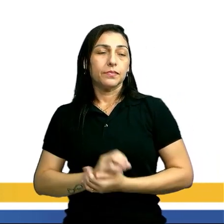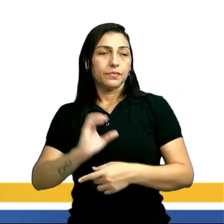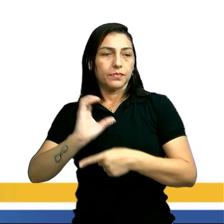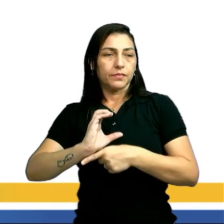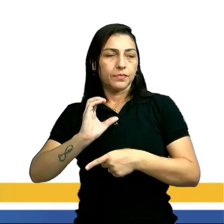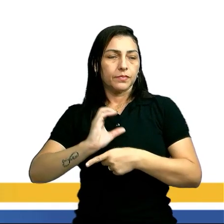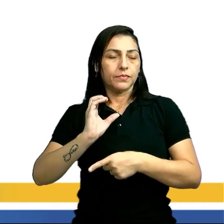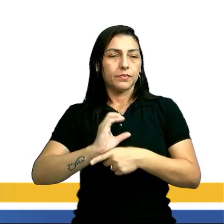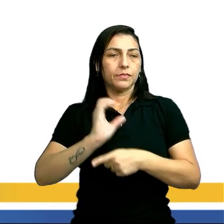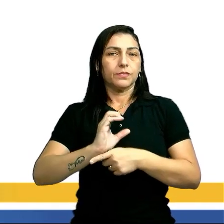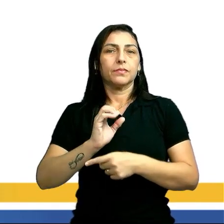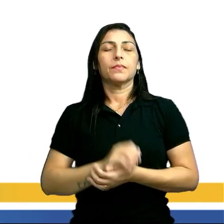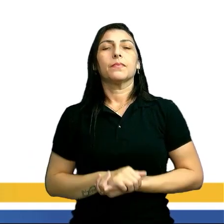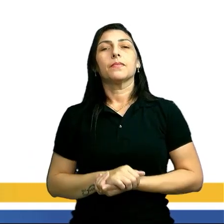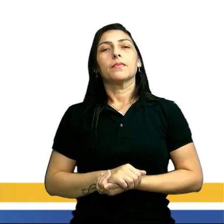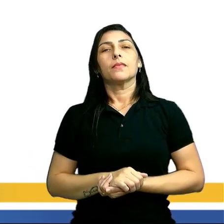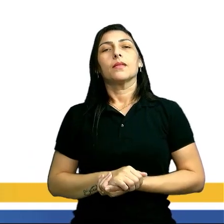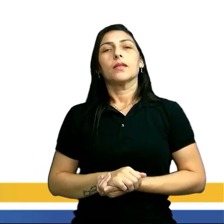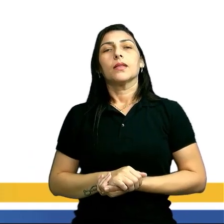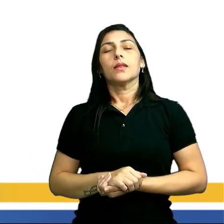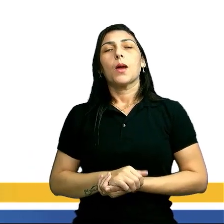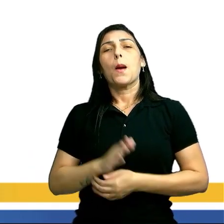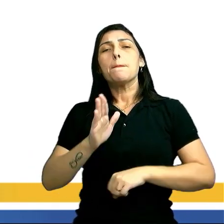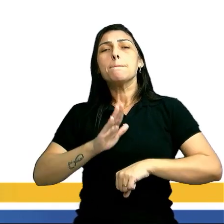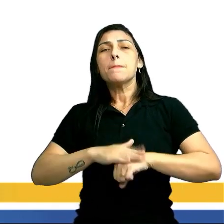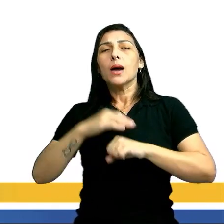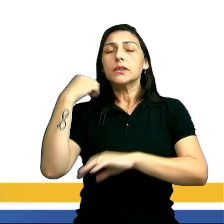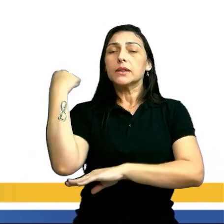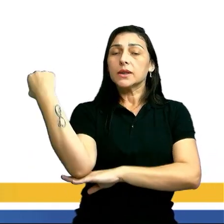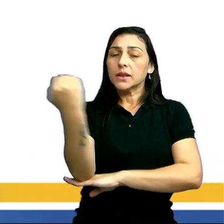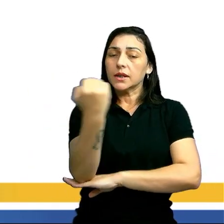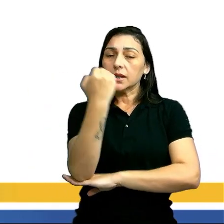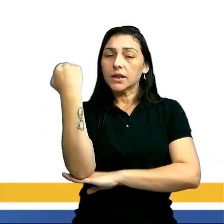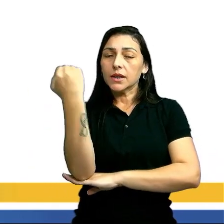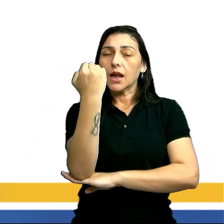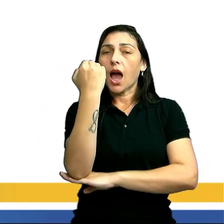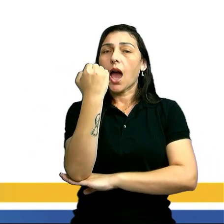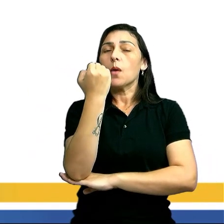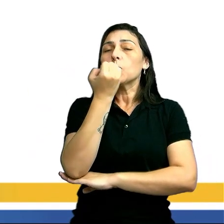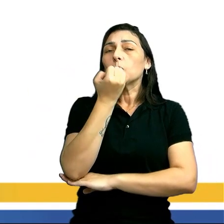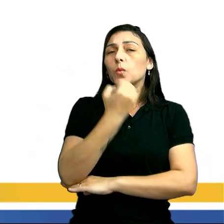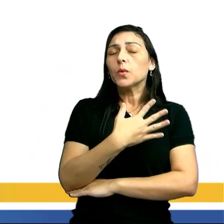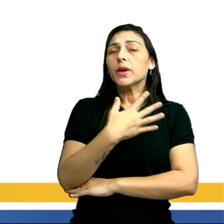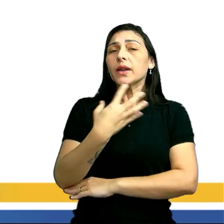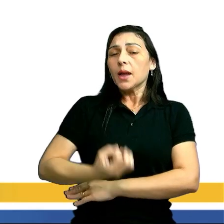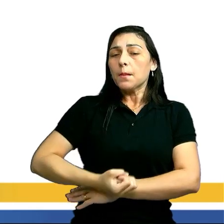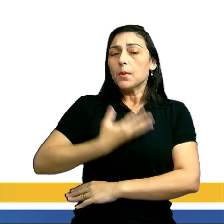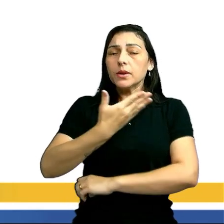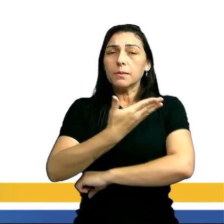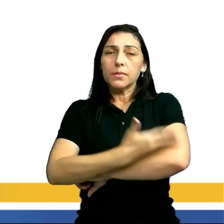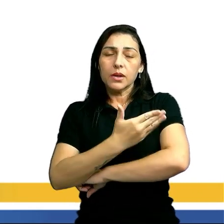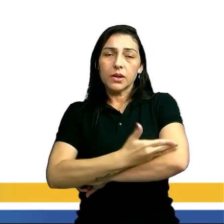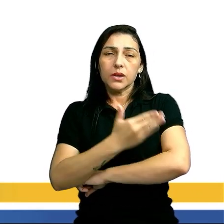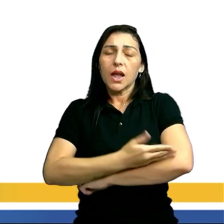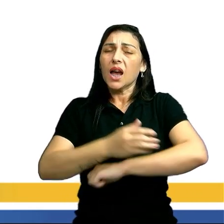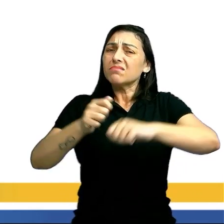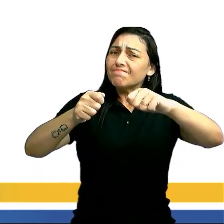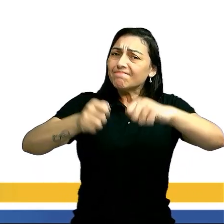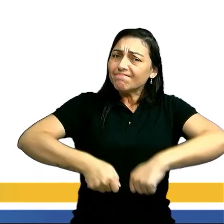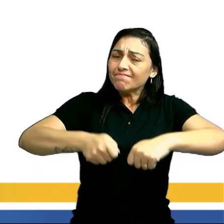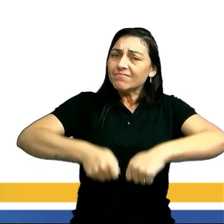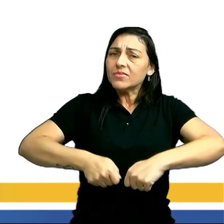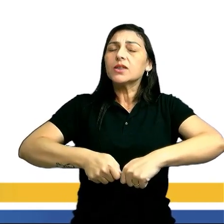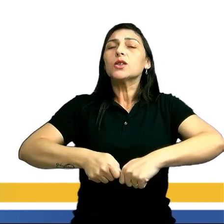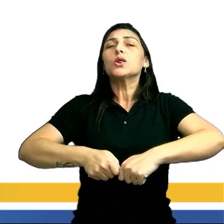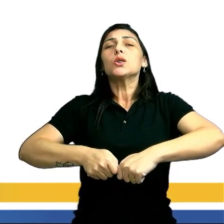Letra C. O mais grave malefício da poesia trágica é a sua capacidade